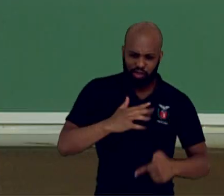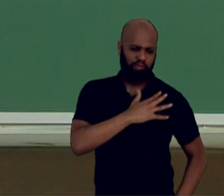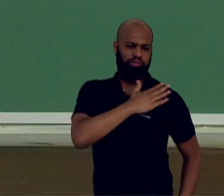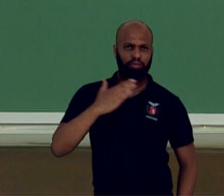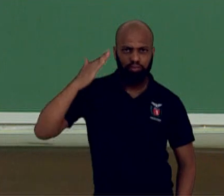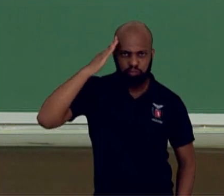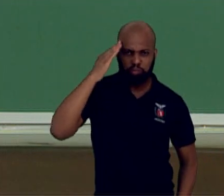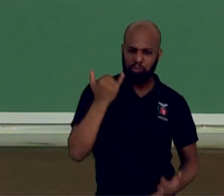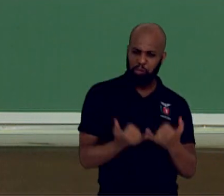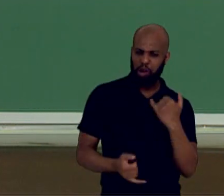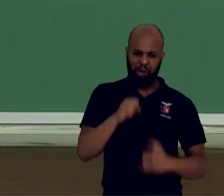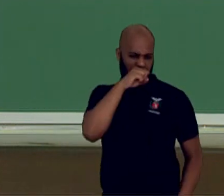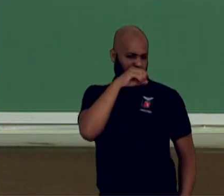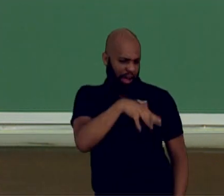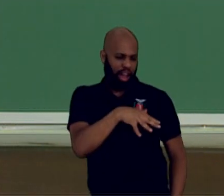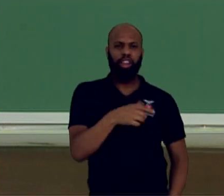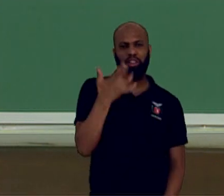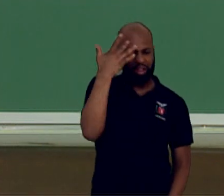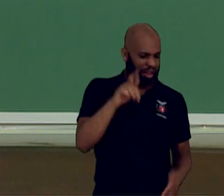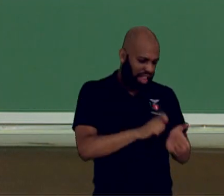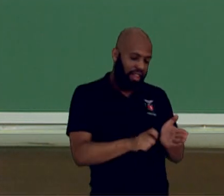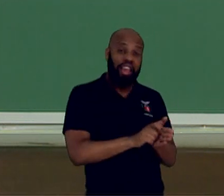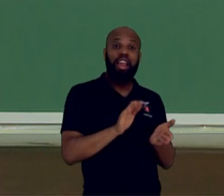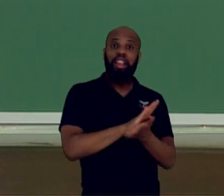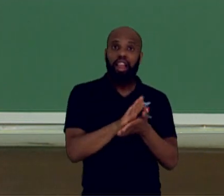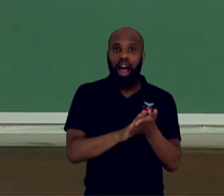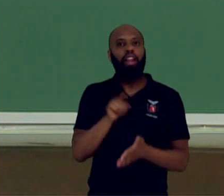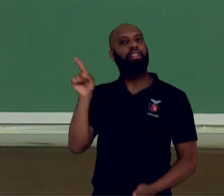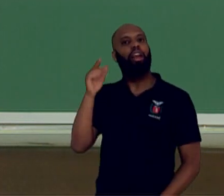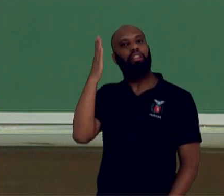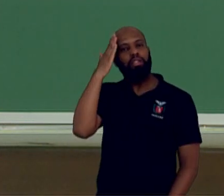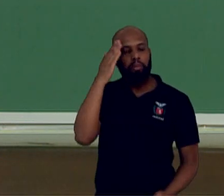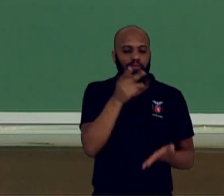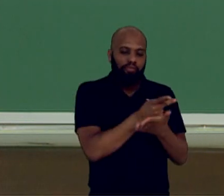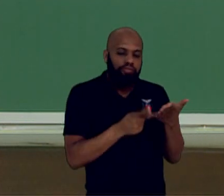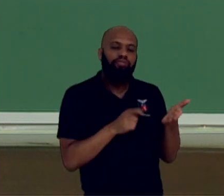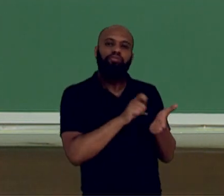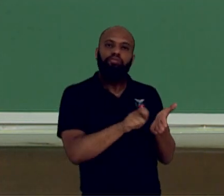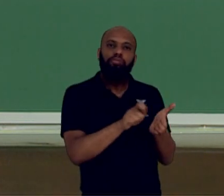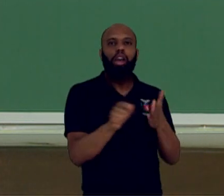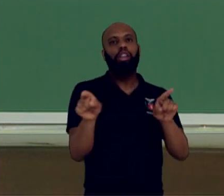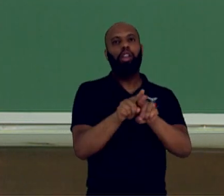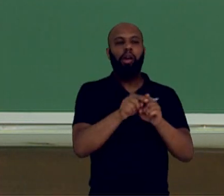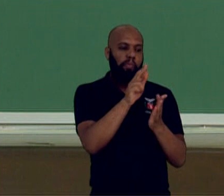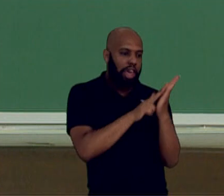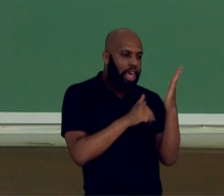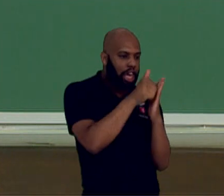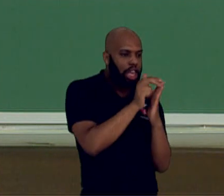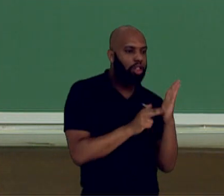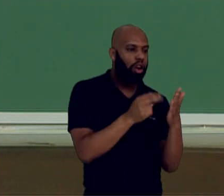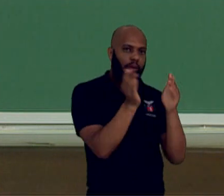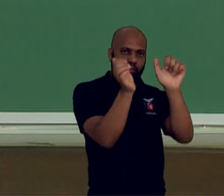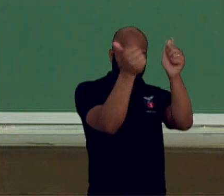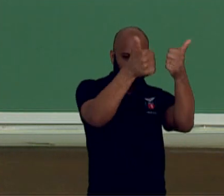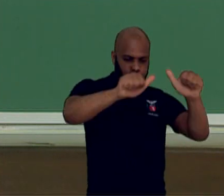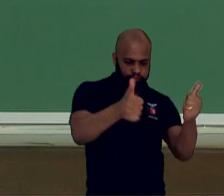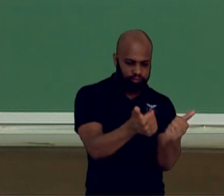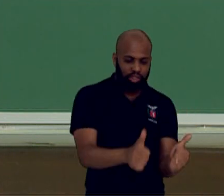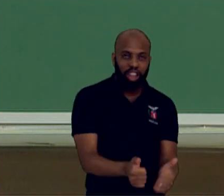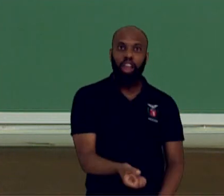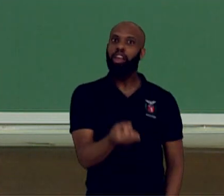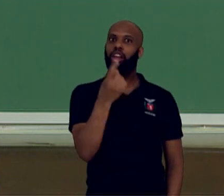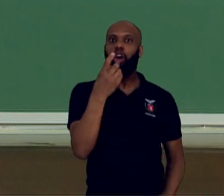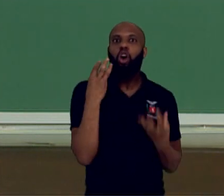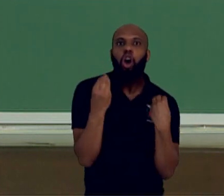um ogro, que não sabe mal ler e escrever. Esses samurais eram poetas. Eles eram pintores, escultores. Você